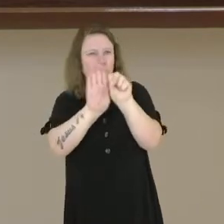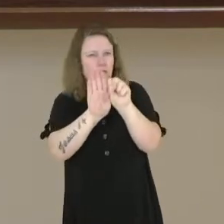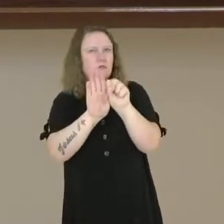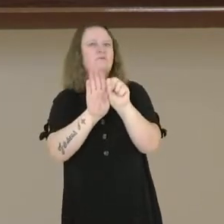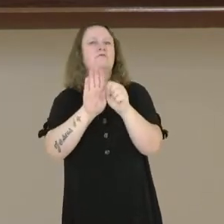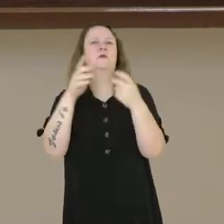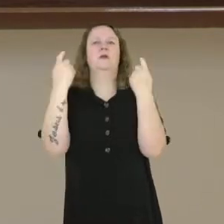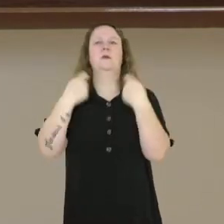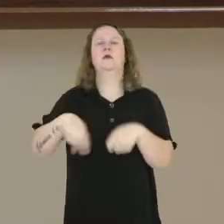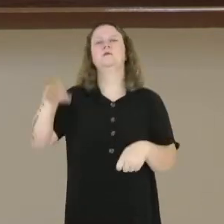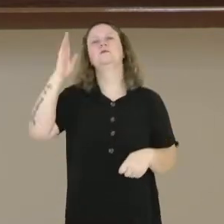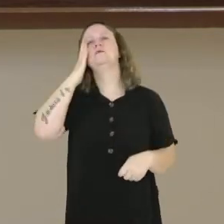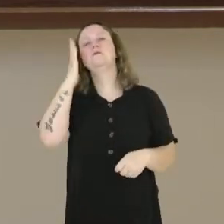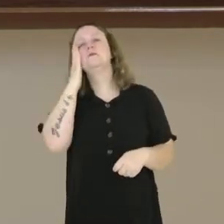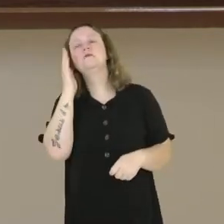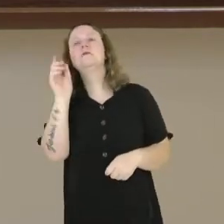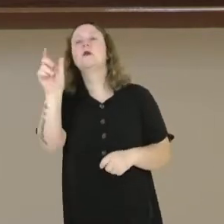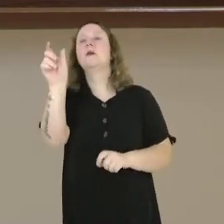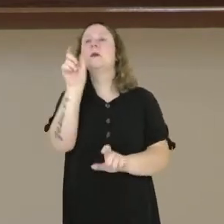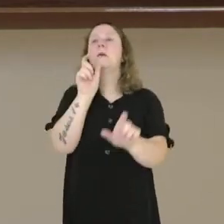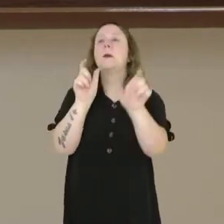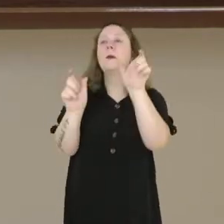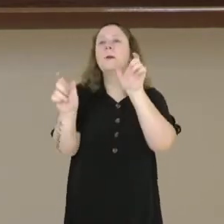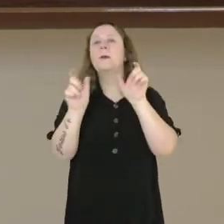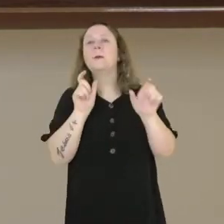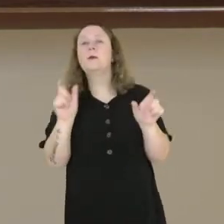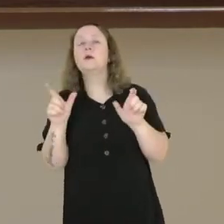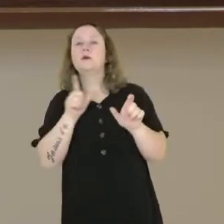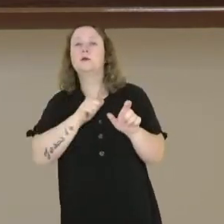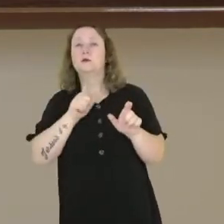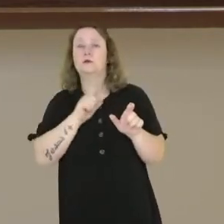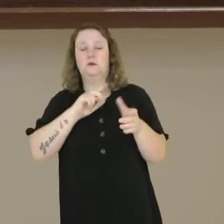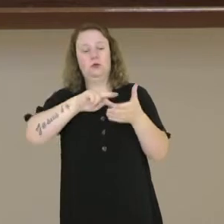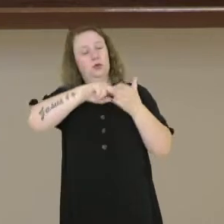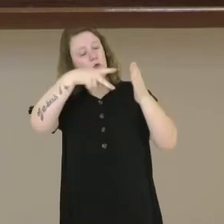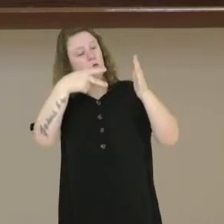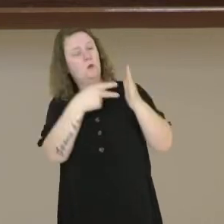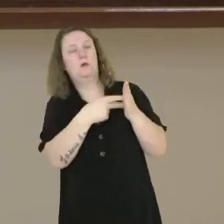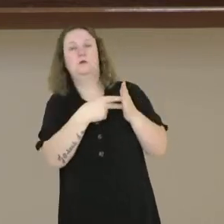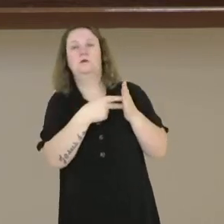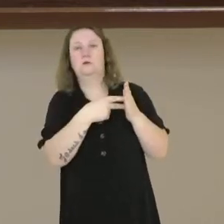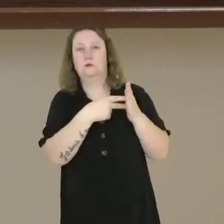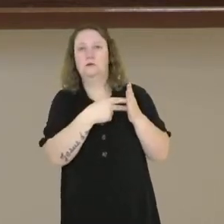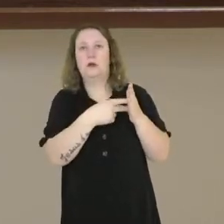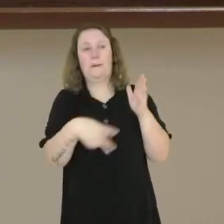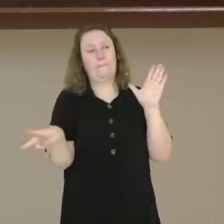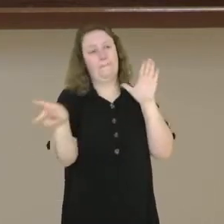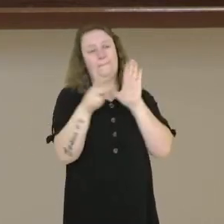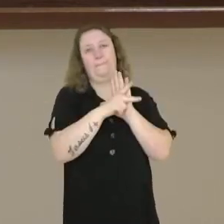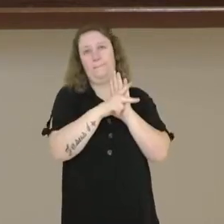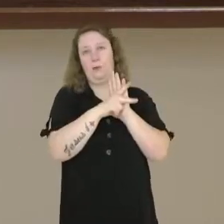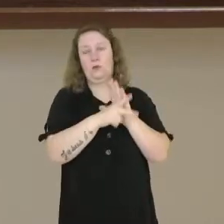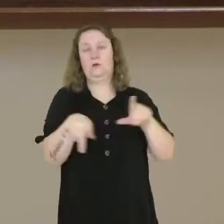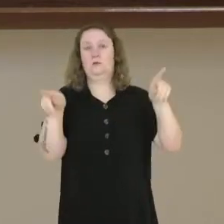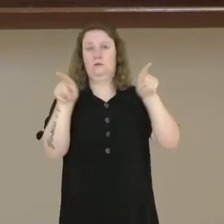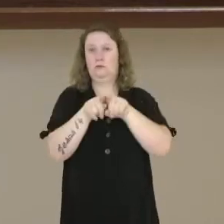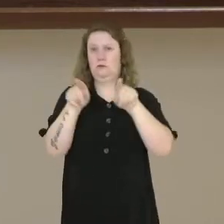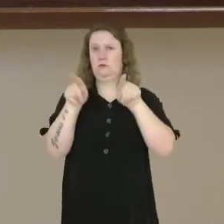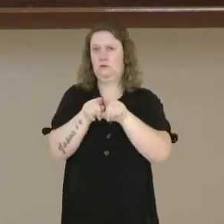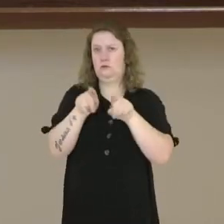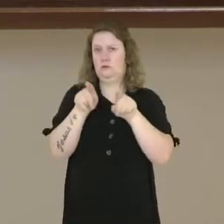as palavras que carregam substância, ou seja, com um significado que está em si próprio e que são